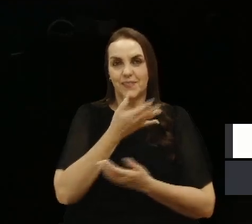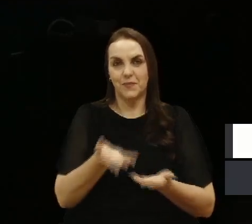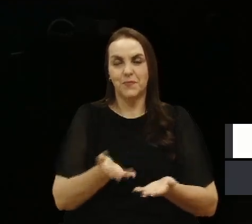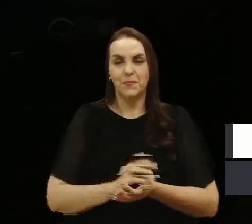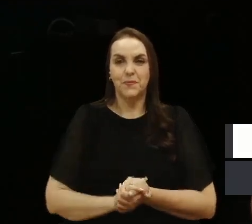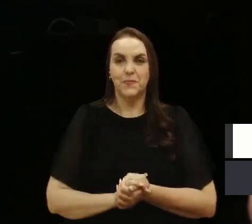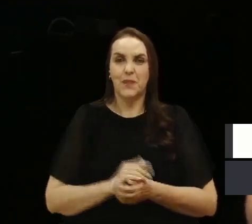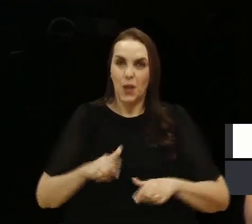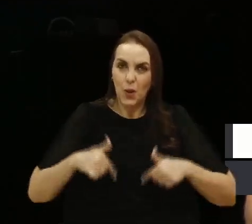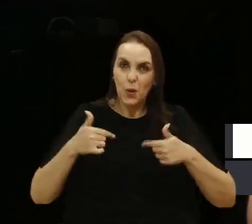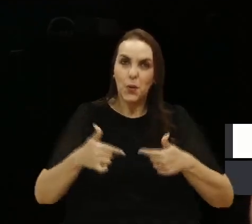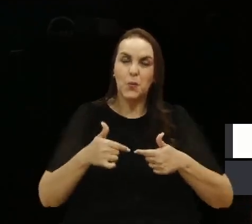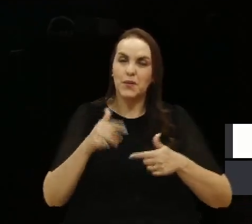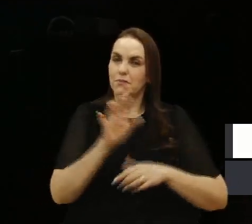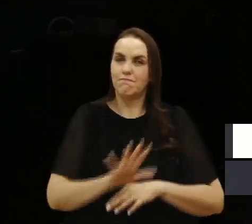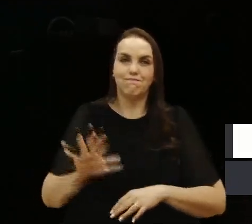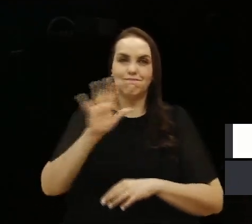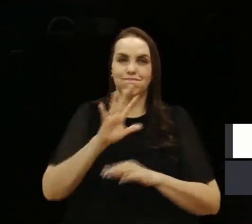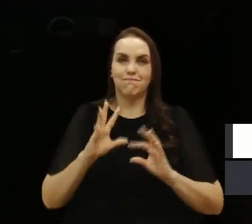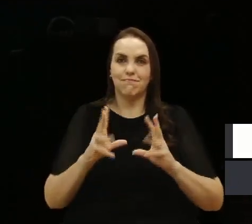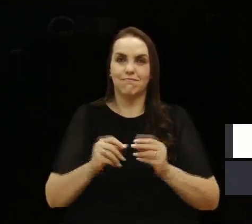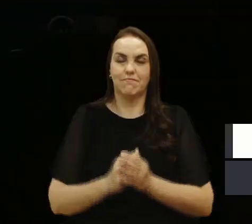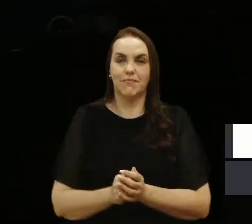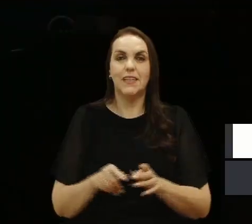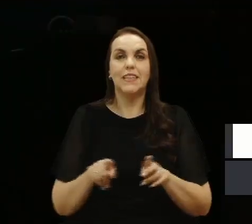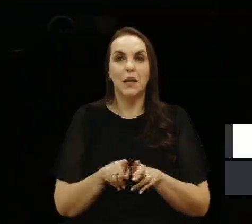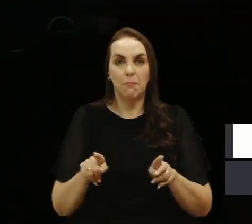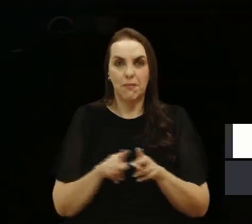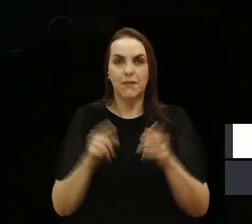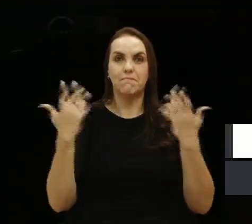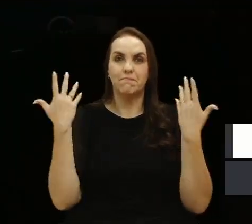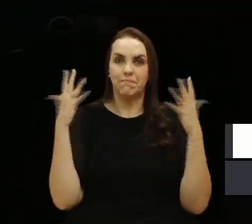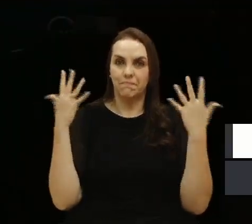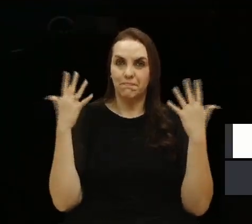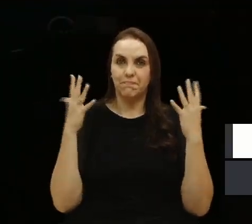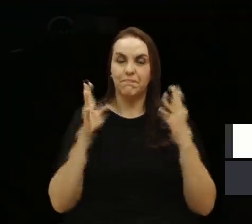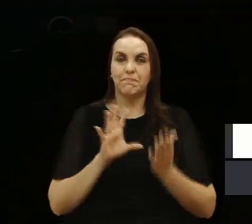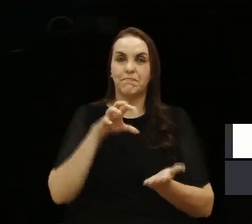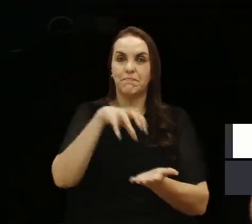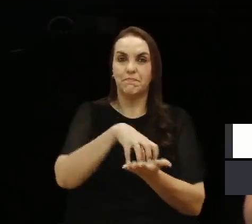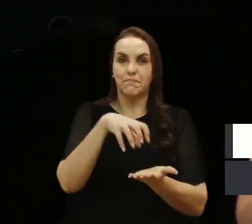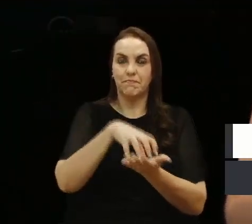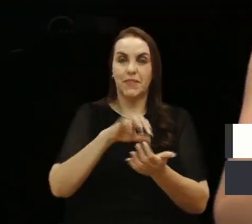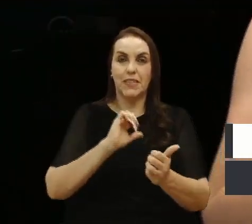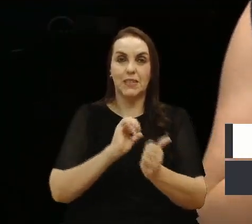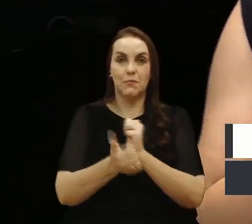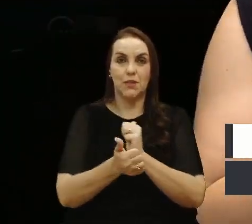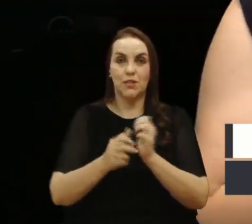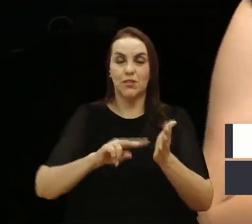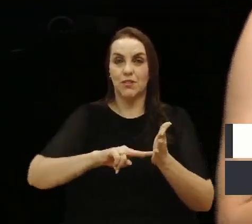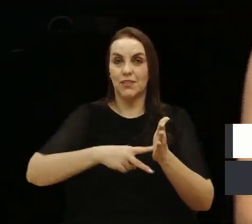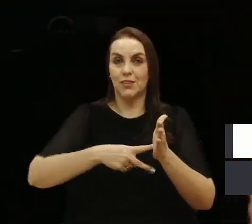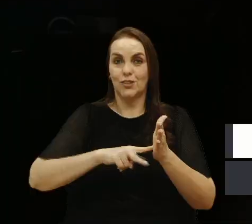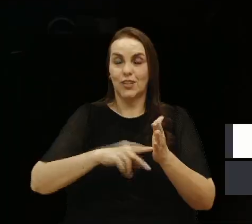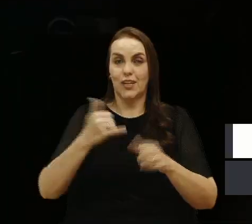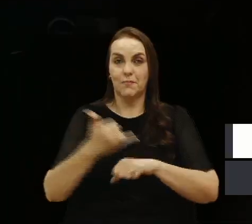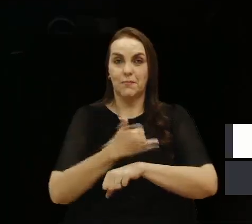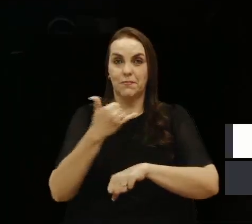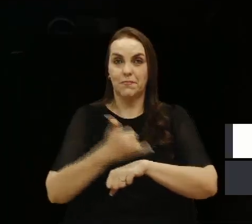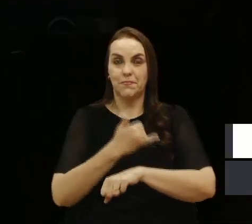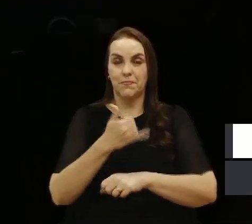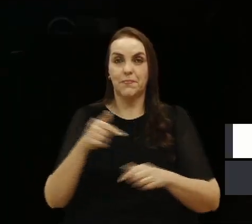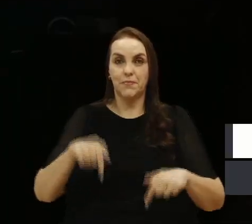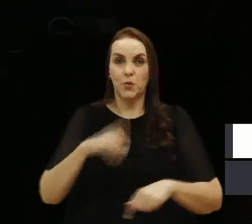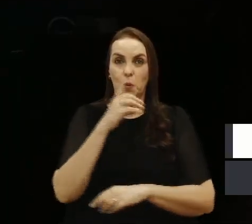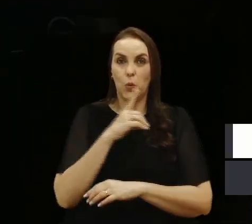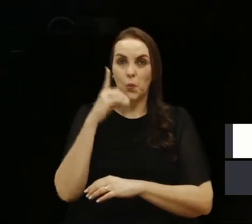também não poderia deixar, senhor presidente, de fazer um voto de congratulações ao Departamento de Esportes do Sindicato dos Metalúrgicos, onde esse domingo